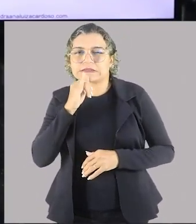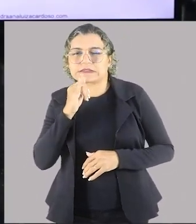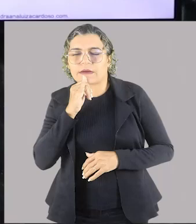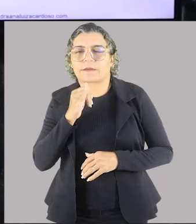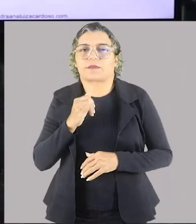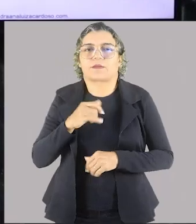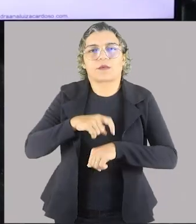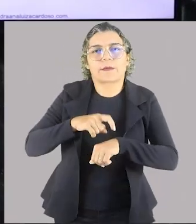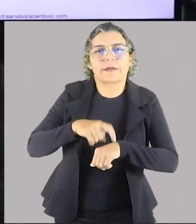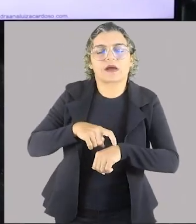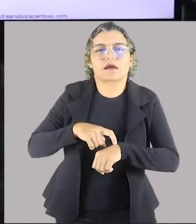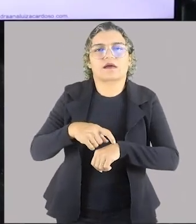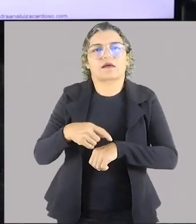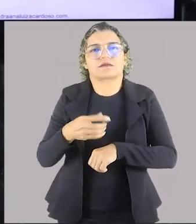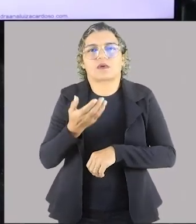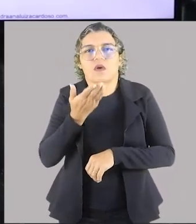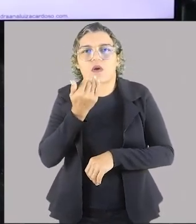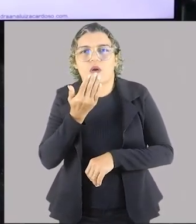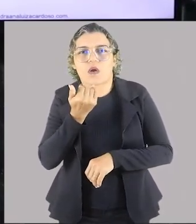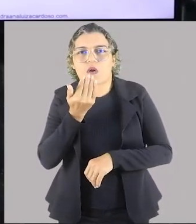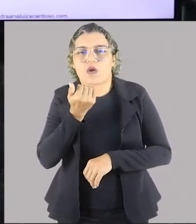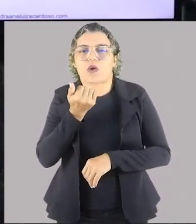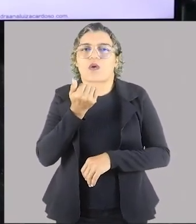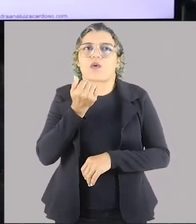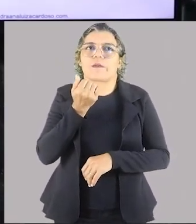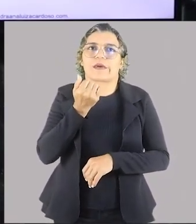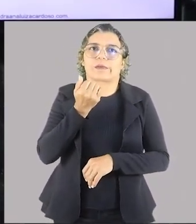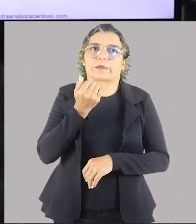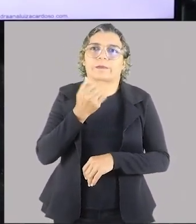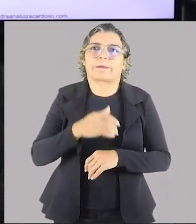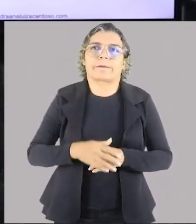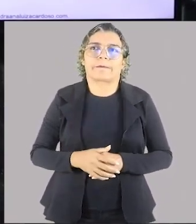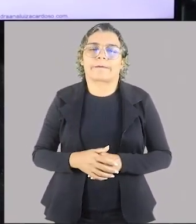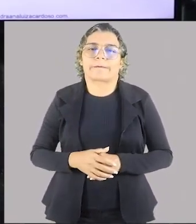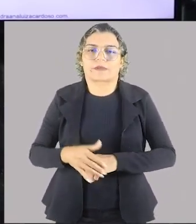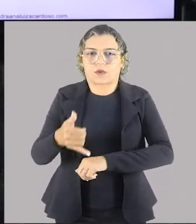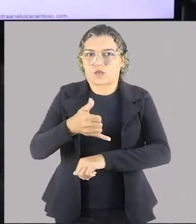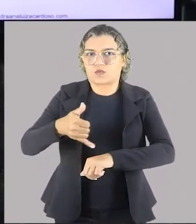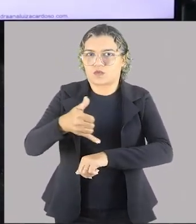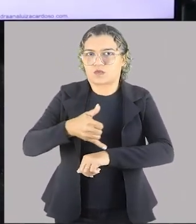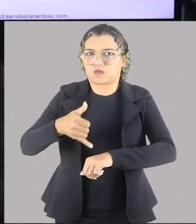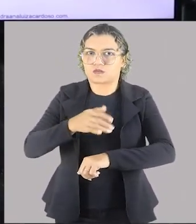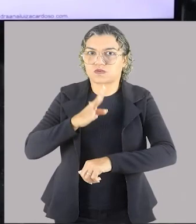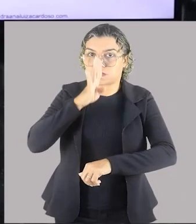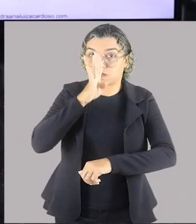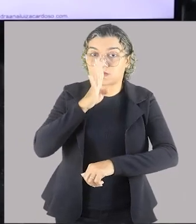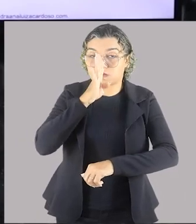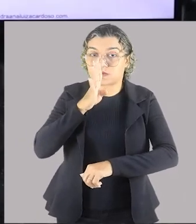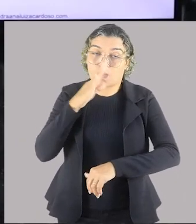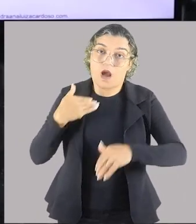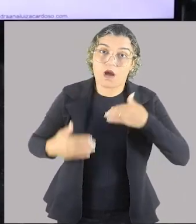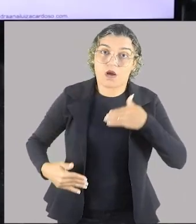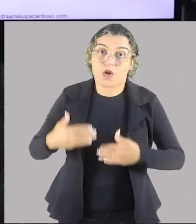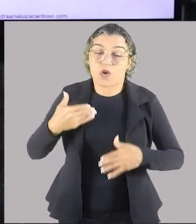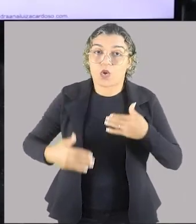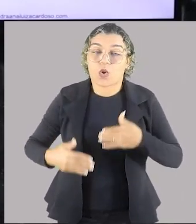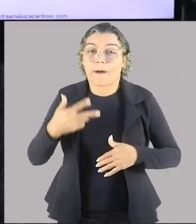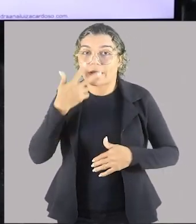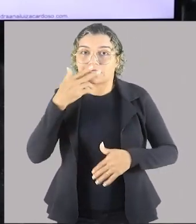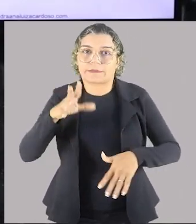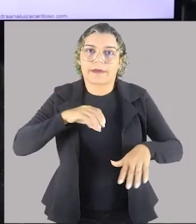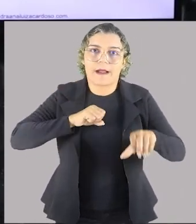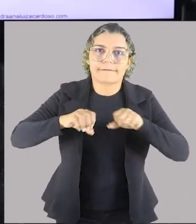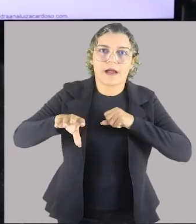uma comida com alto teor de gordura, o nosso organismo vai estocar